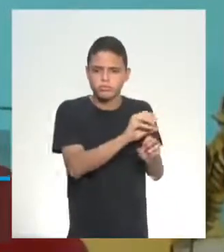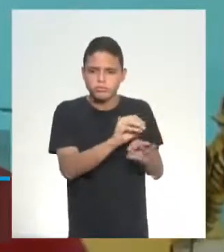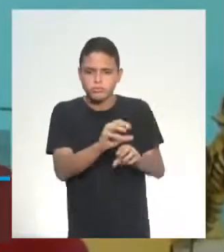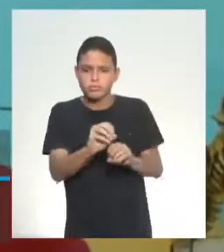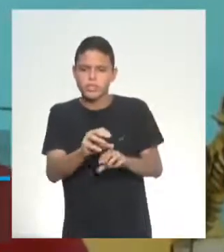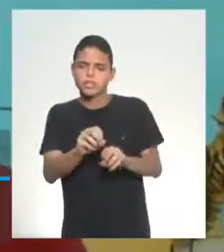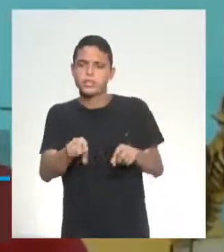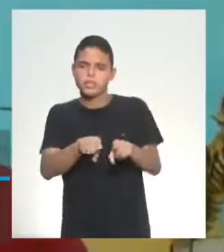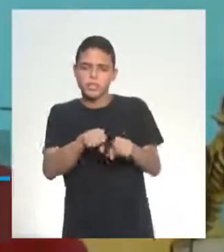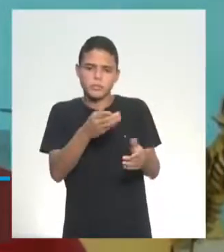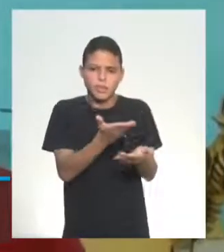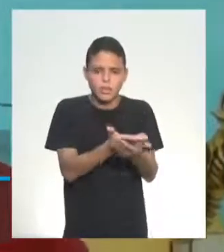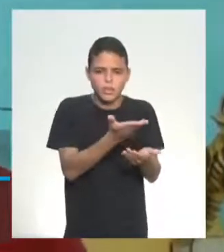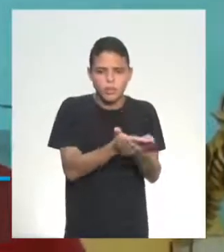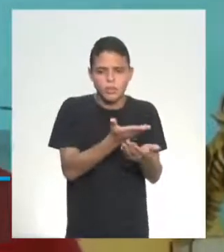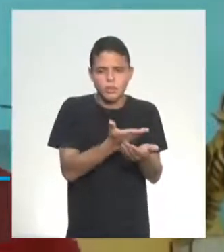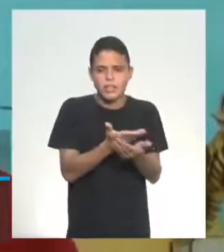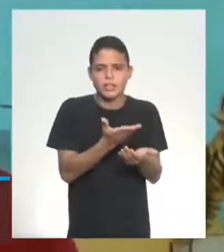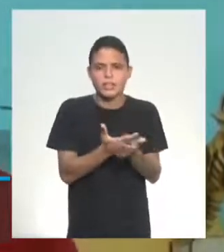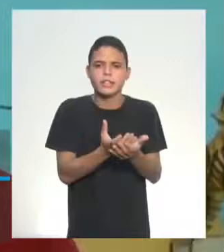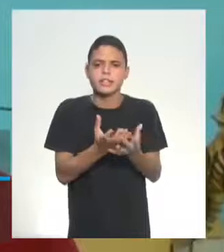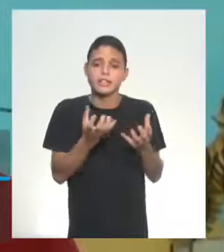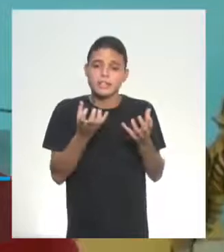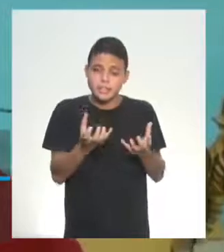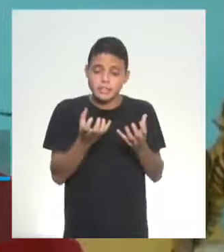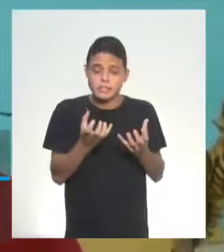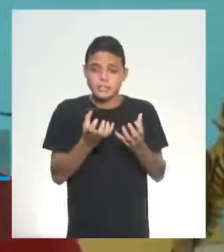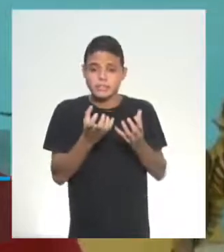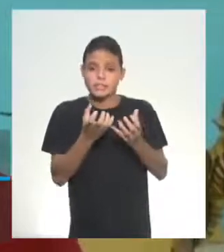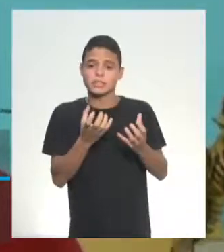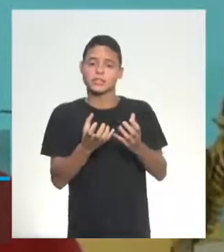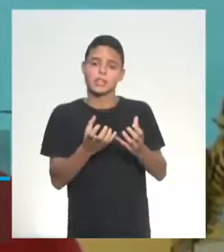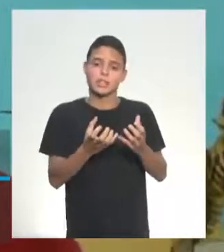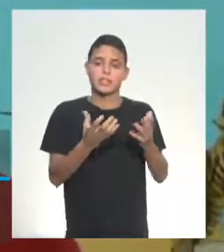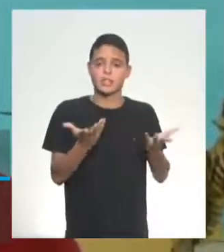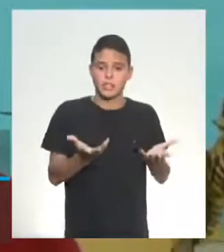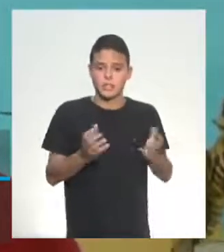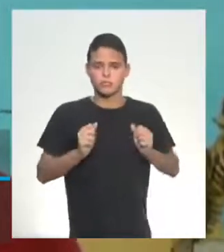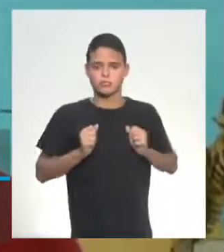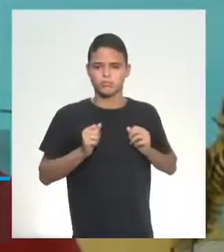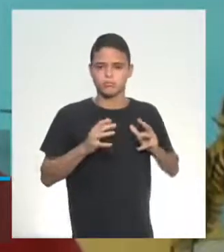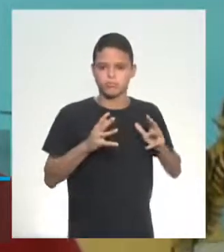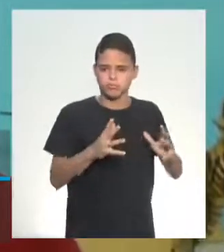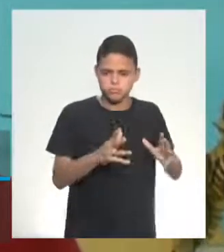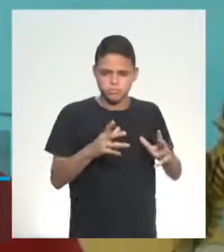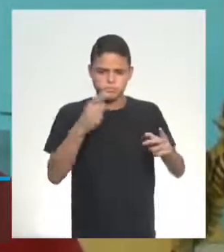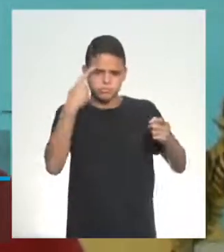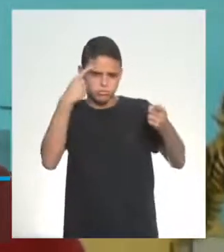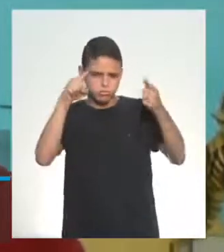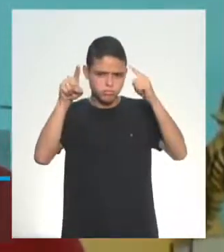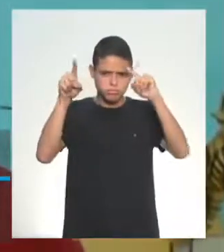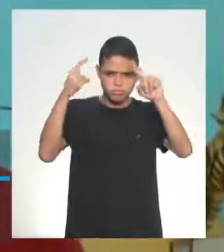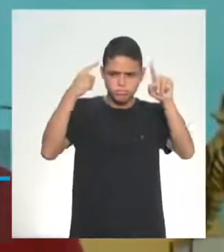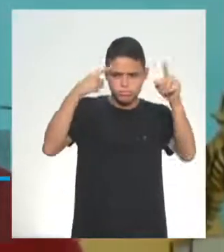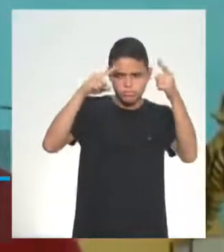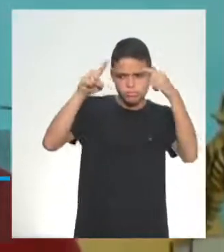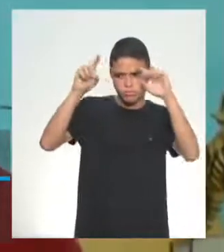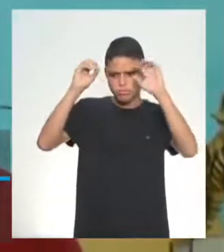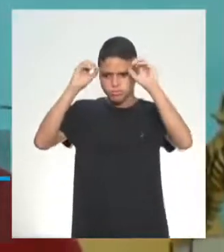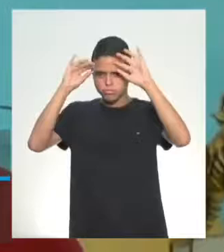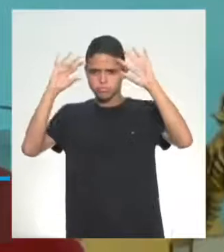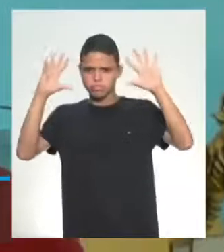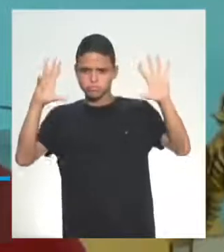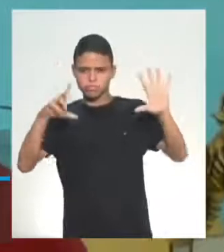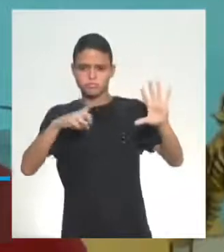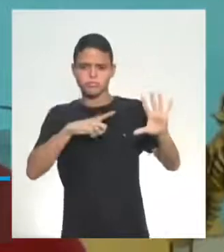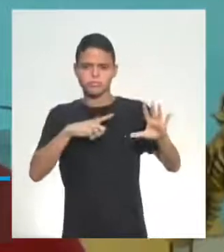estudantes, empreendedores que querem validar e colocar em prática suas ideias que são inovadoras. Então, a gente tem esse espaço